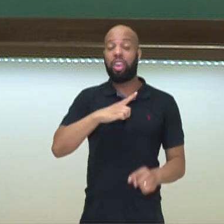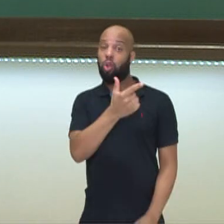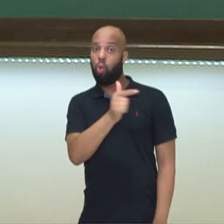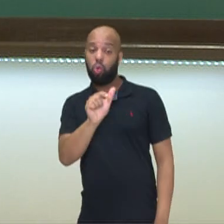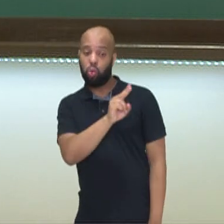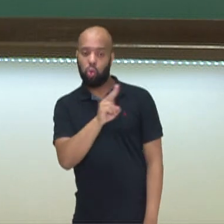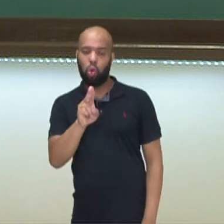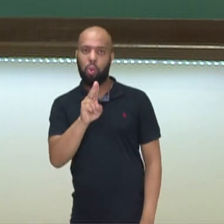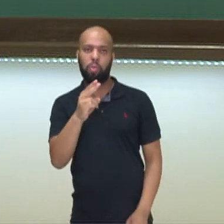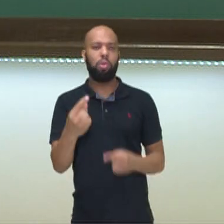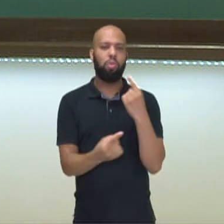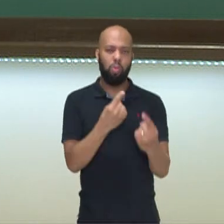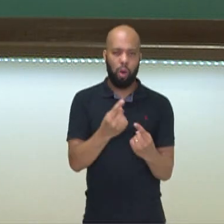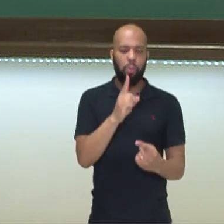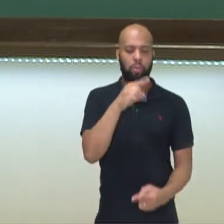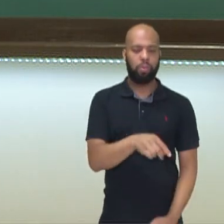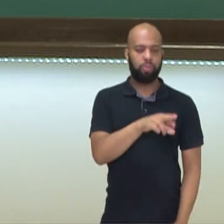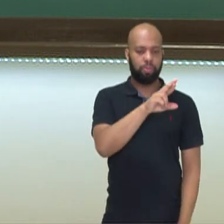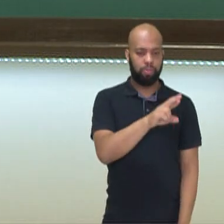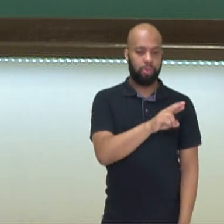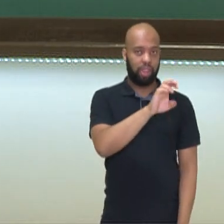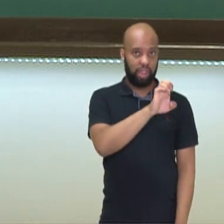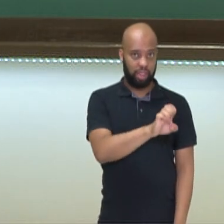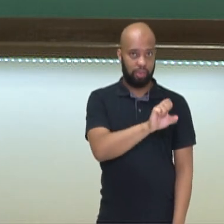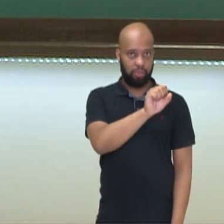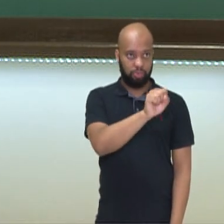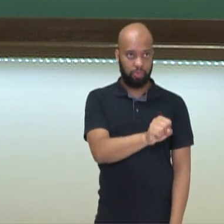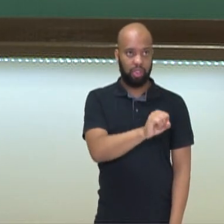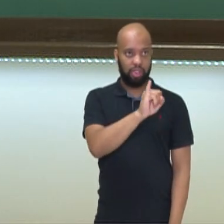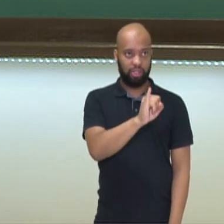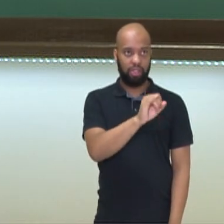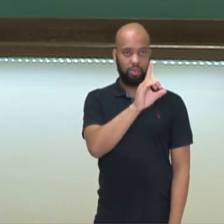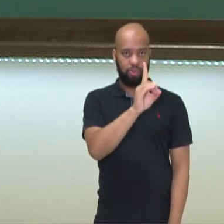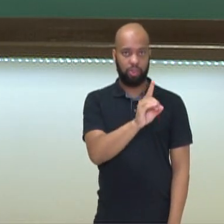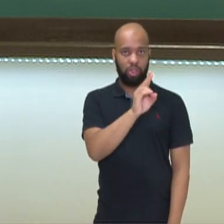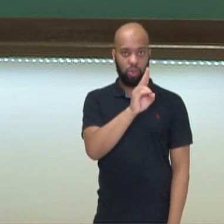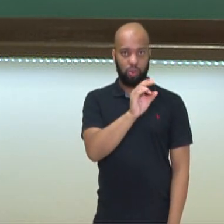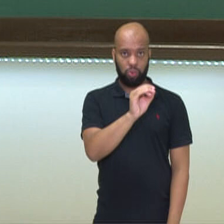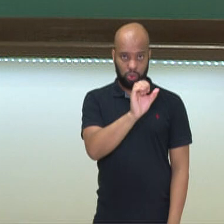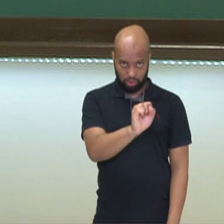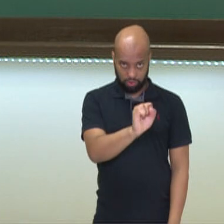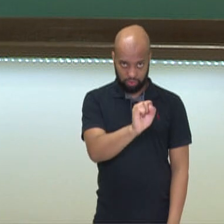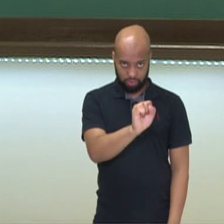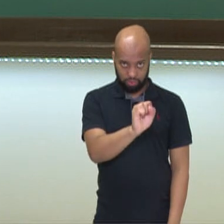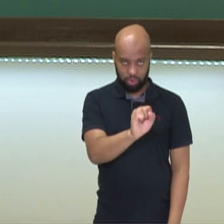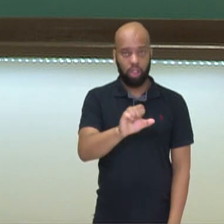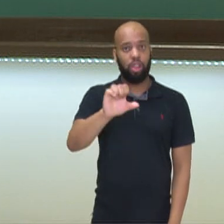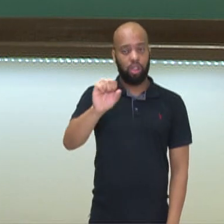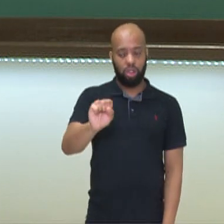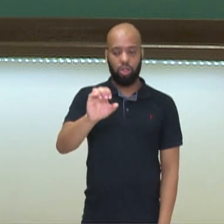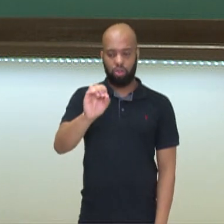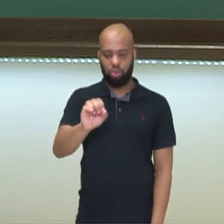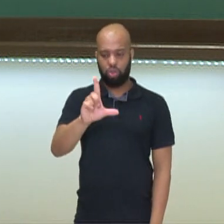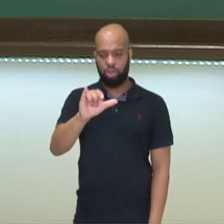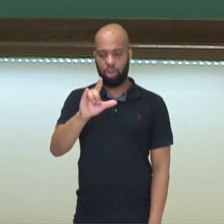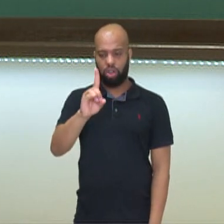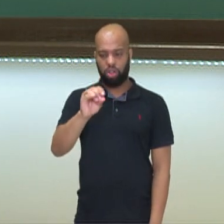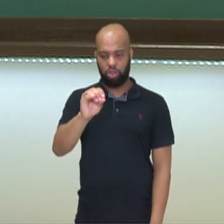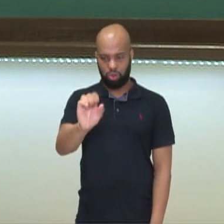de resíduos sólidos. Tudo que eu e você produzimos e